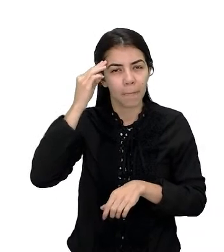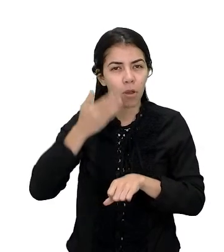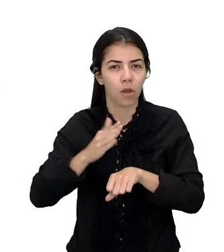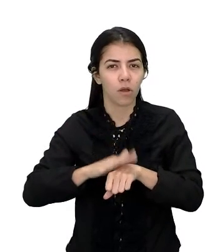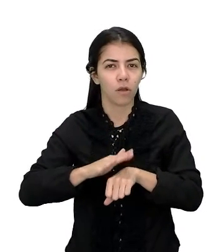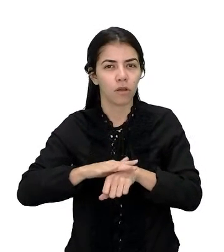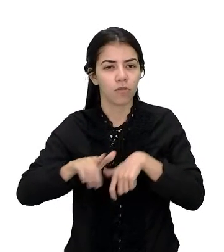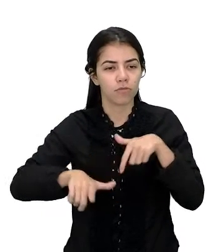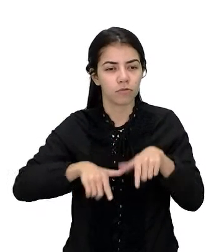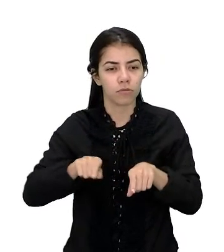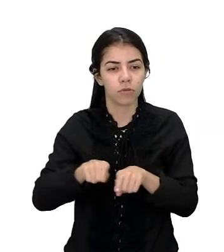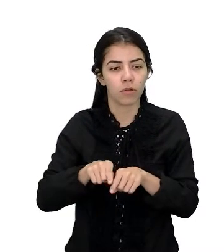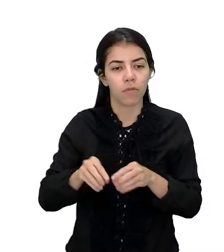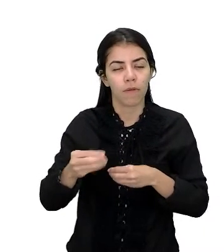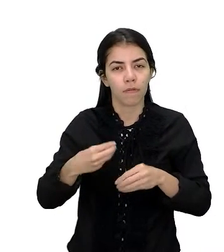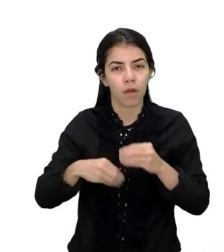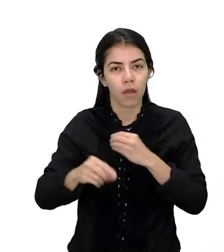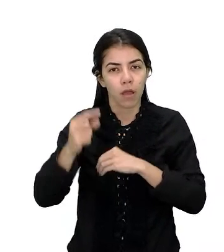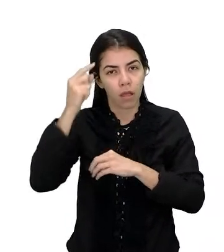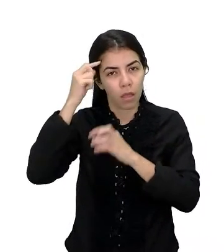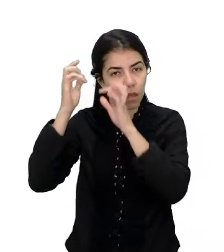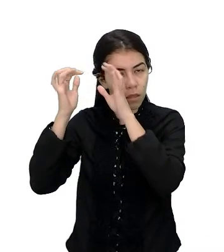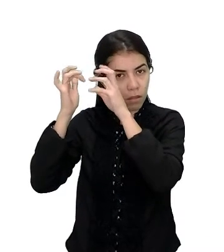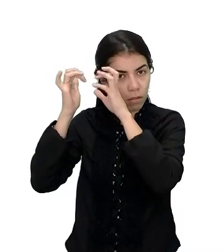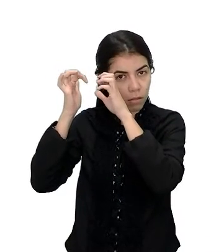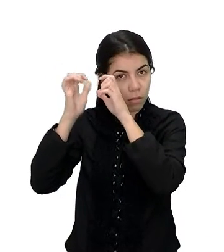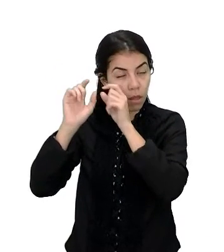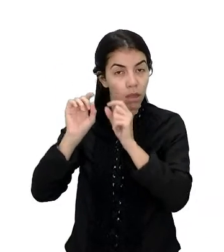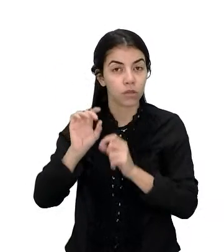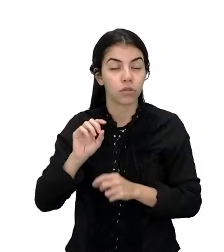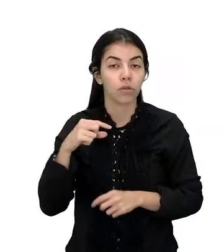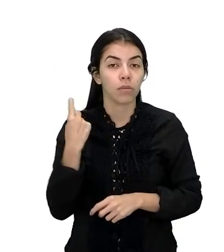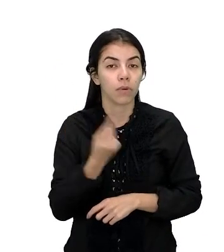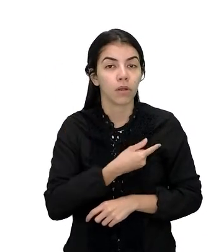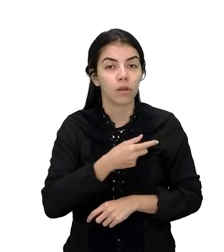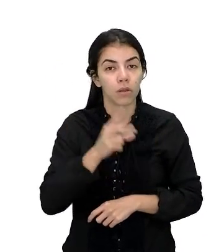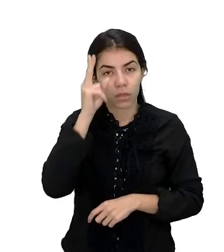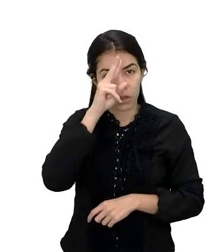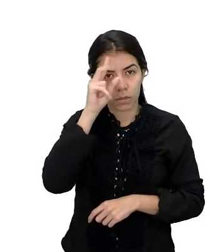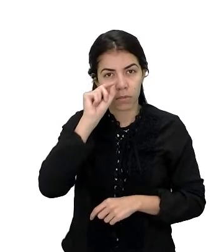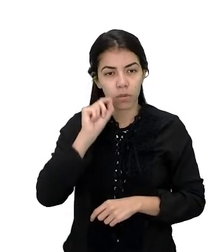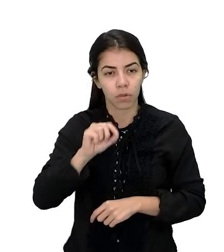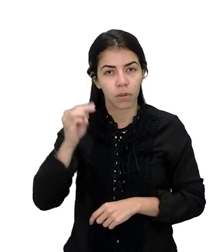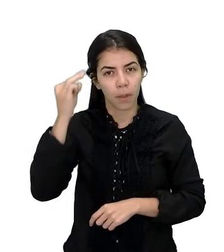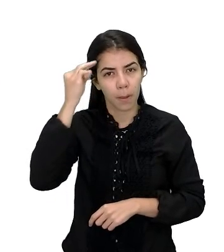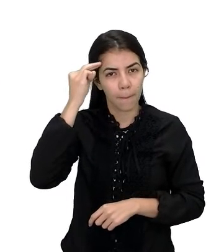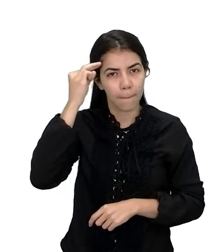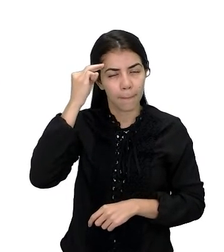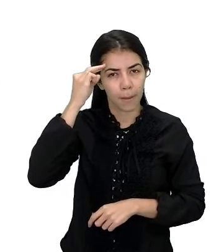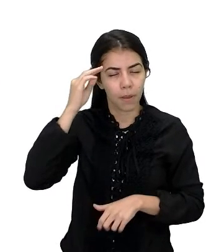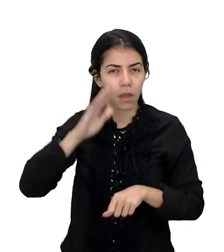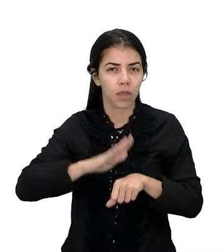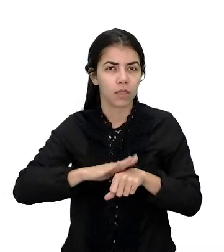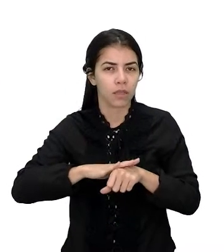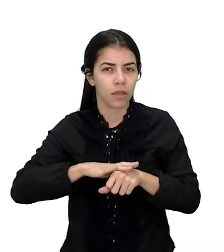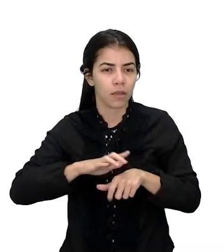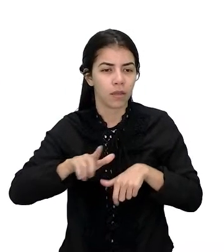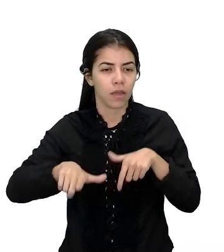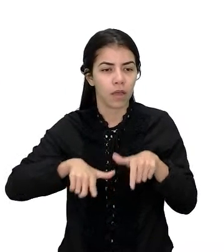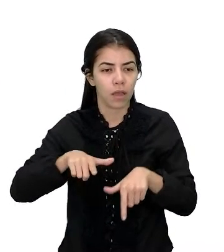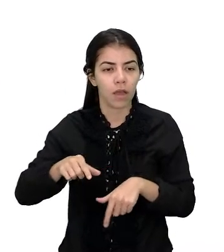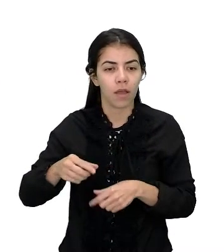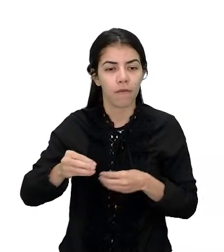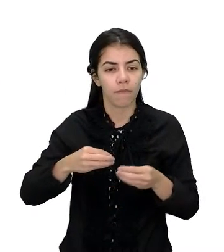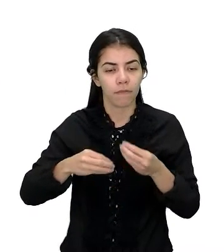a flexibilidade cognitiva. Só para a gente lembrar, a memória do trabalho e as nossas memórias